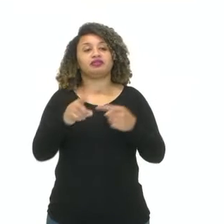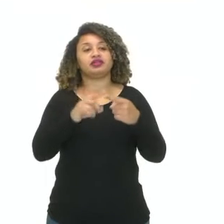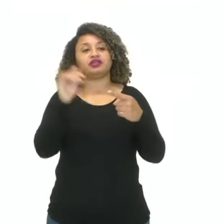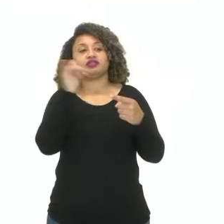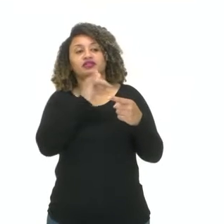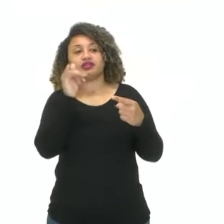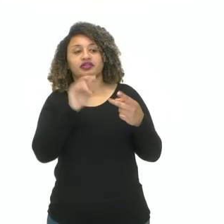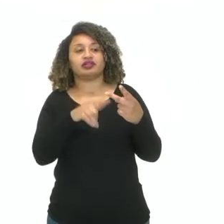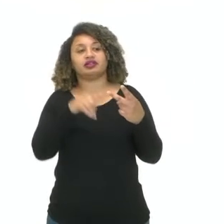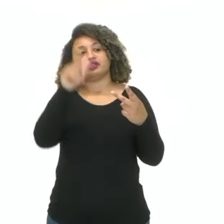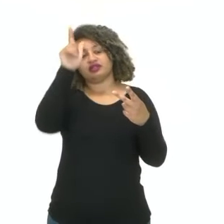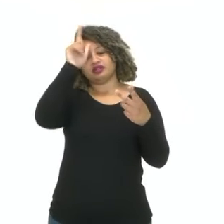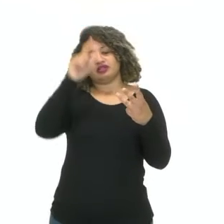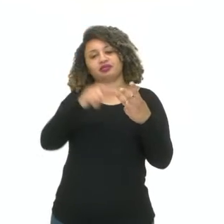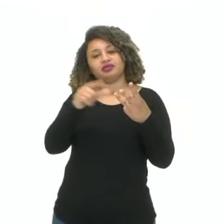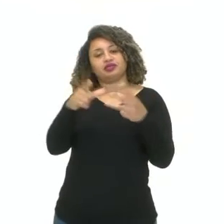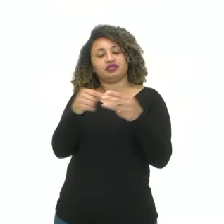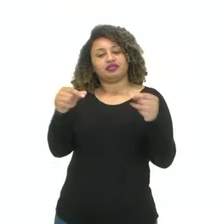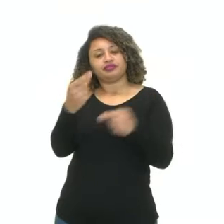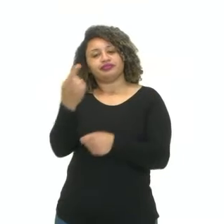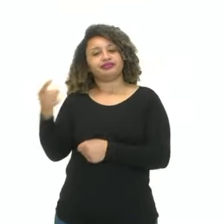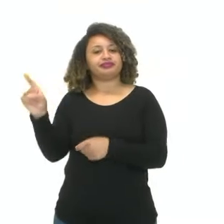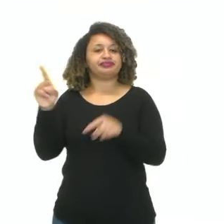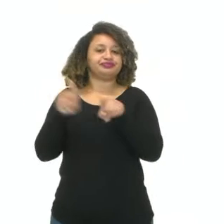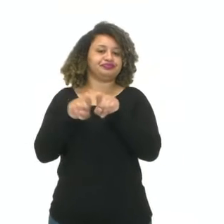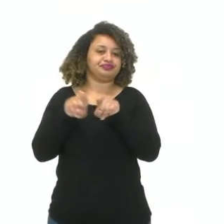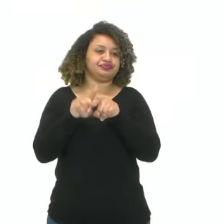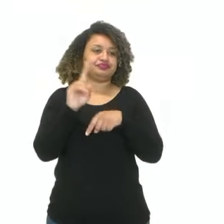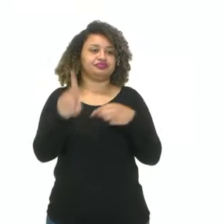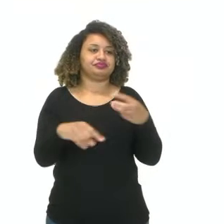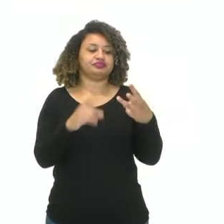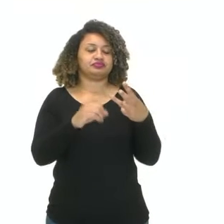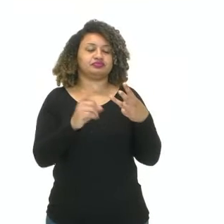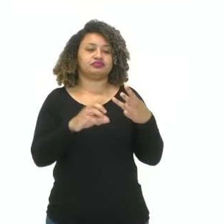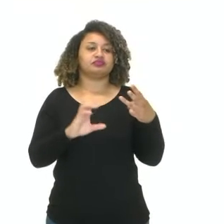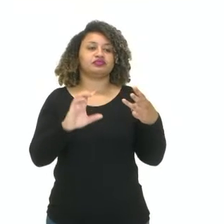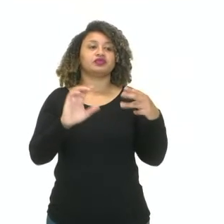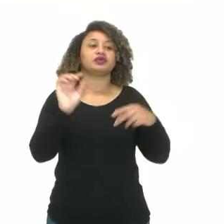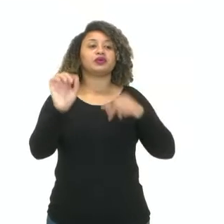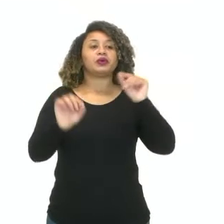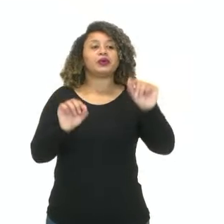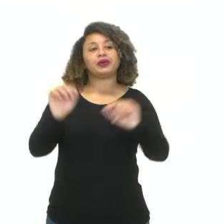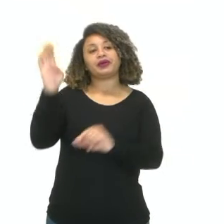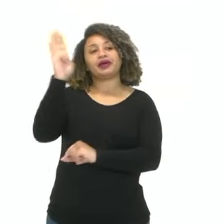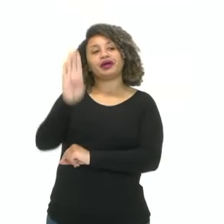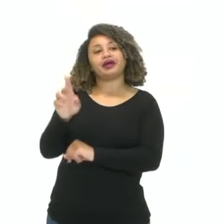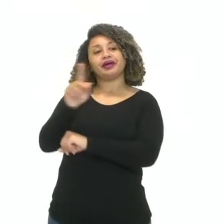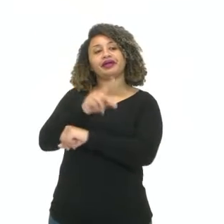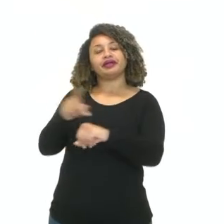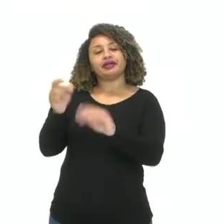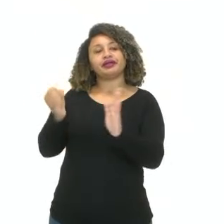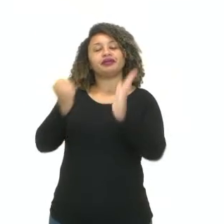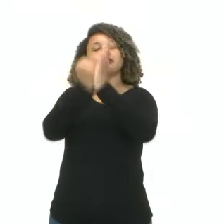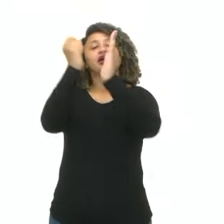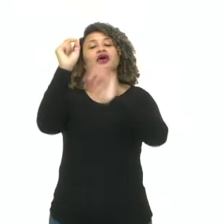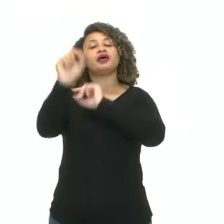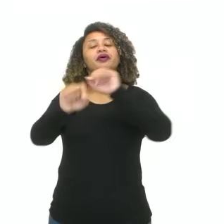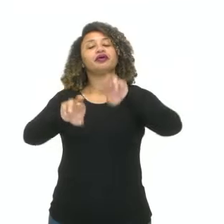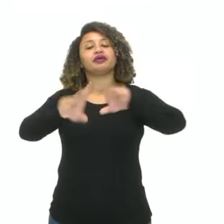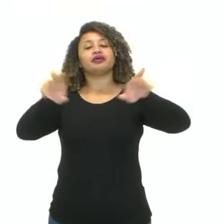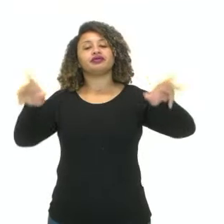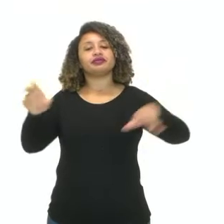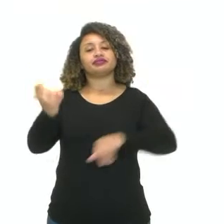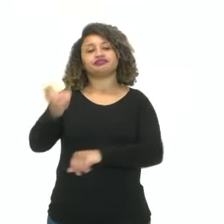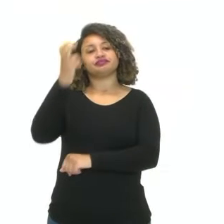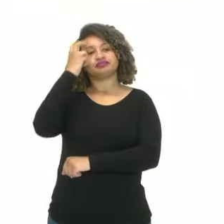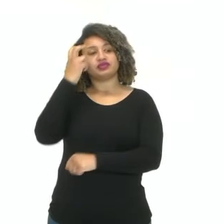japoneses, entre outros. E na letra C, o Brasil é um país marcado pela diversidade cultural. De